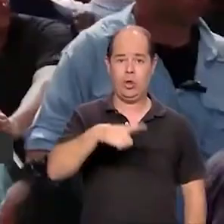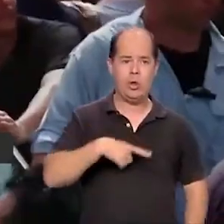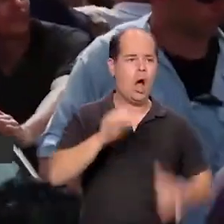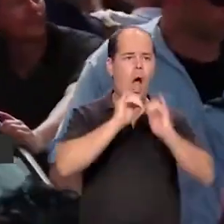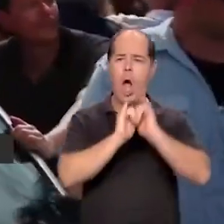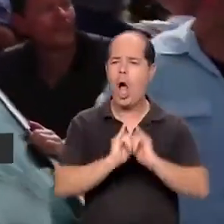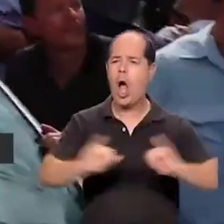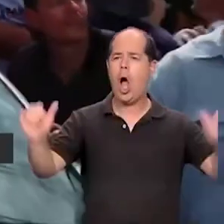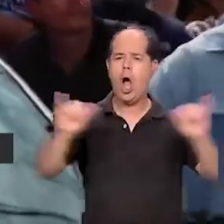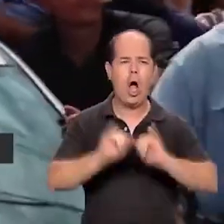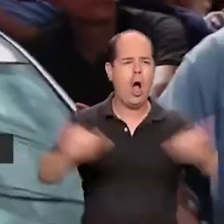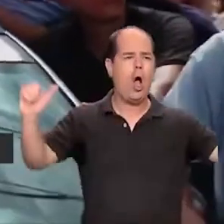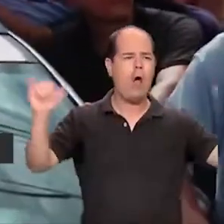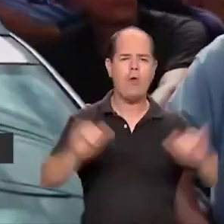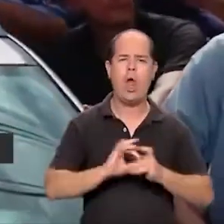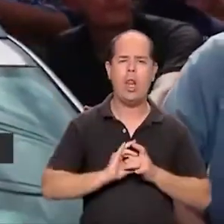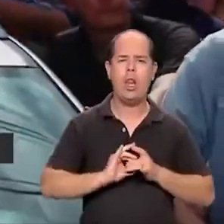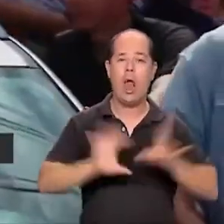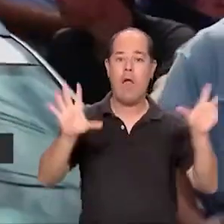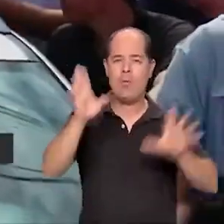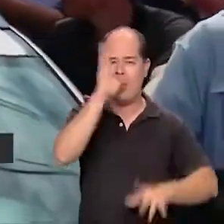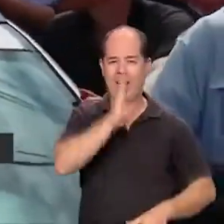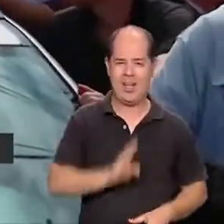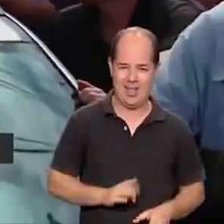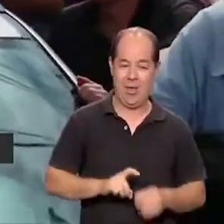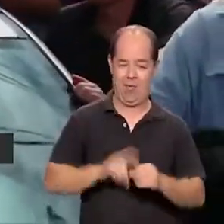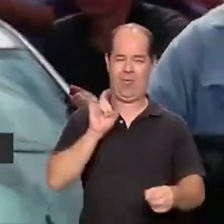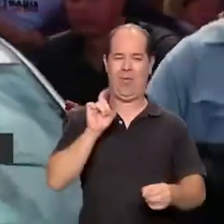proclamada formalmente a independência do Brasil,